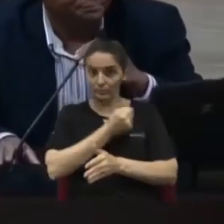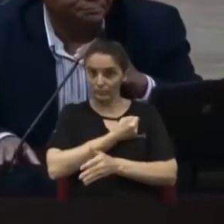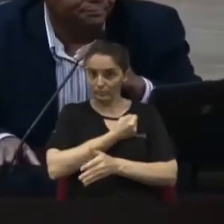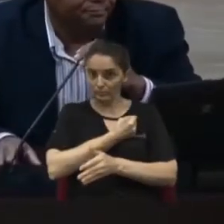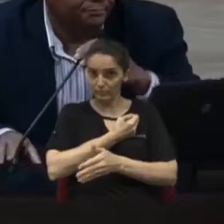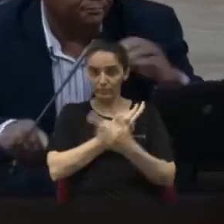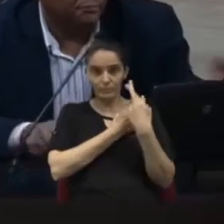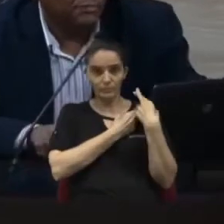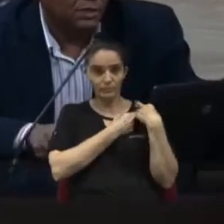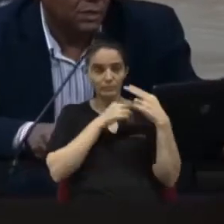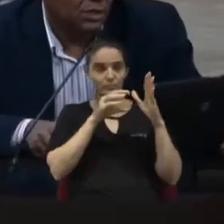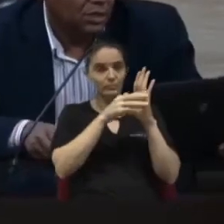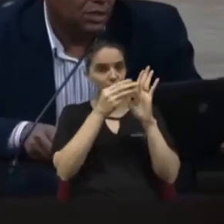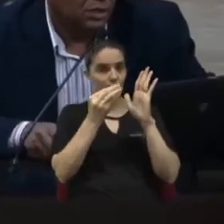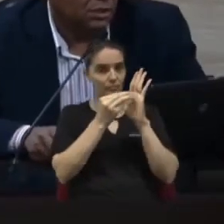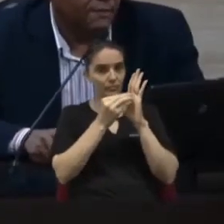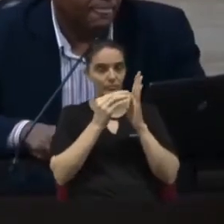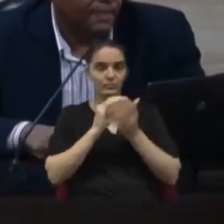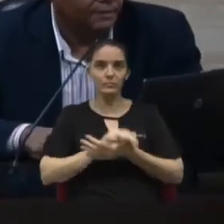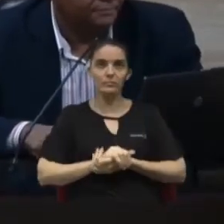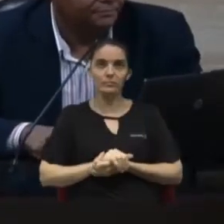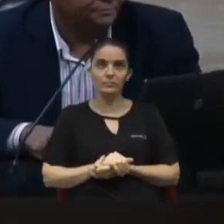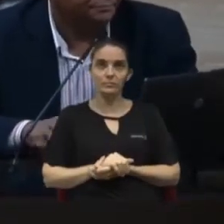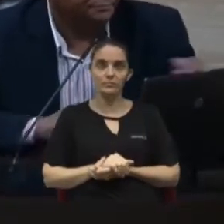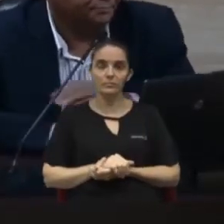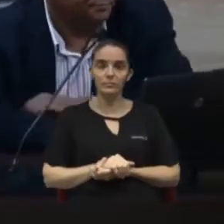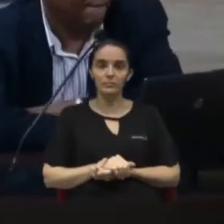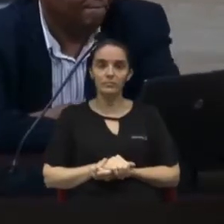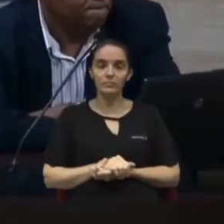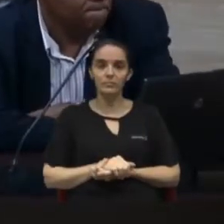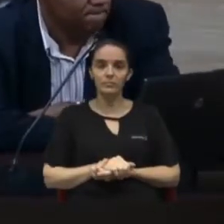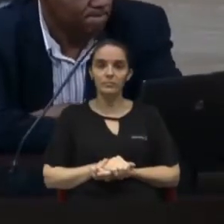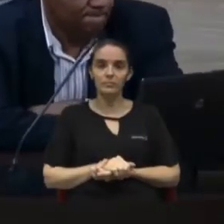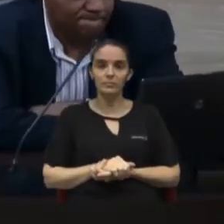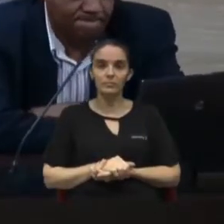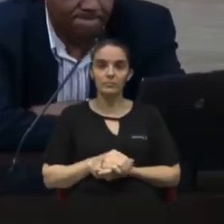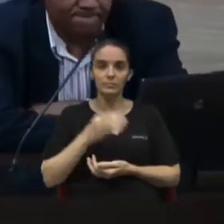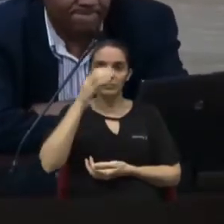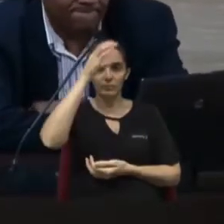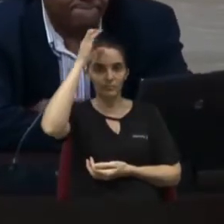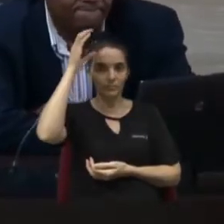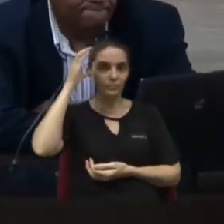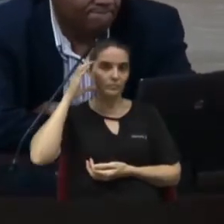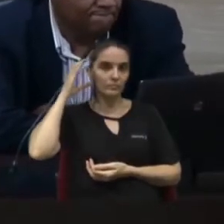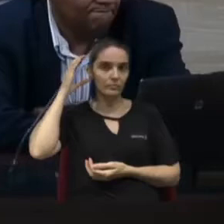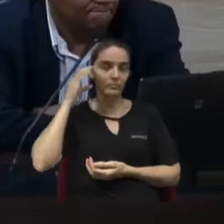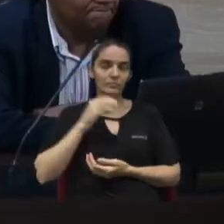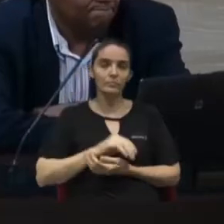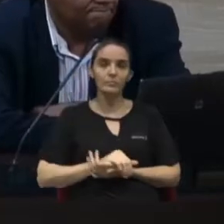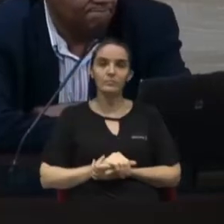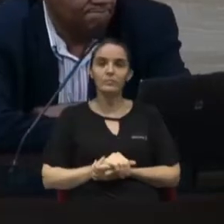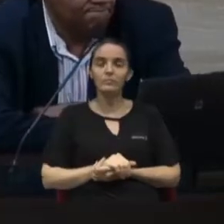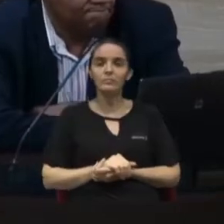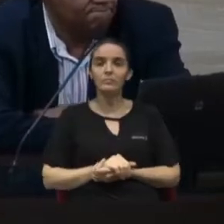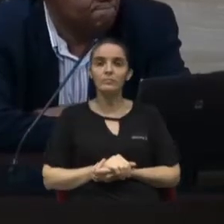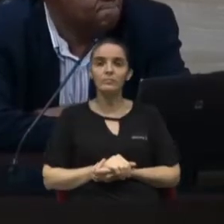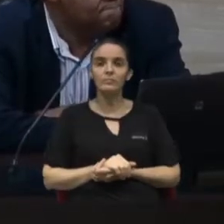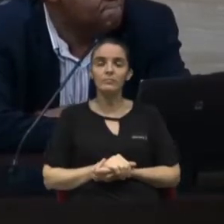o autor e a emenda. Questão de ordem, presidente. Questão de ordem da vereadora Carolina